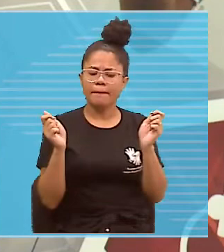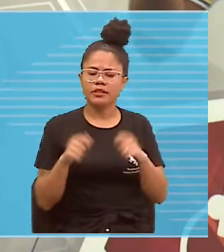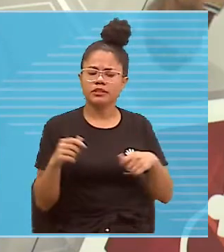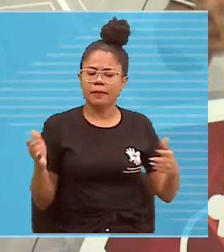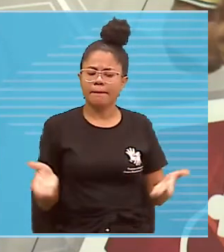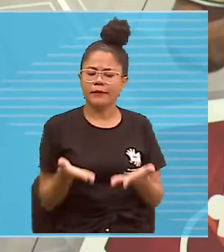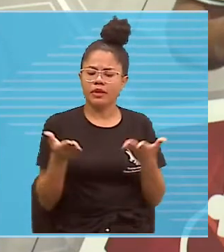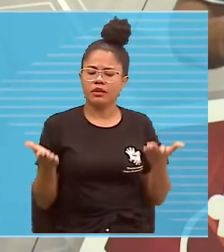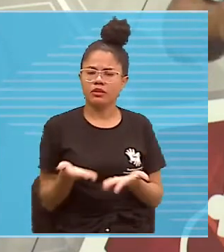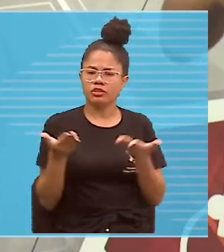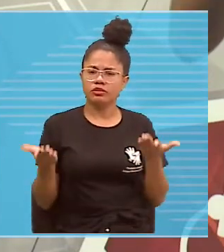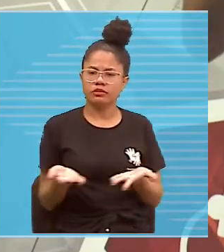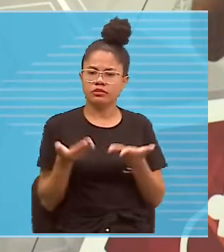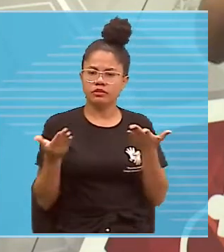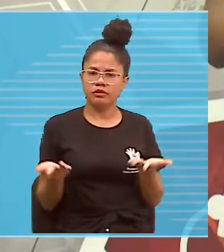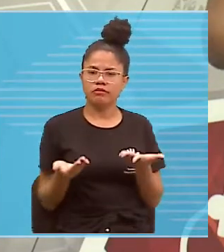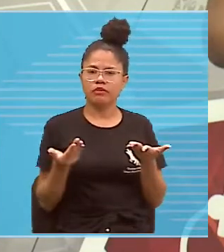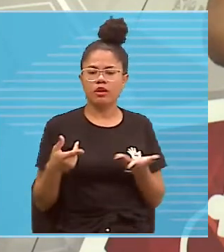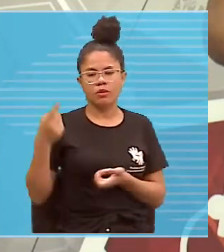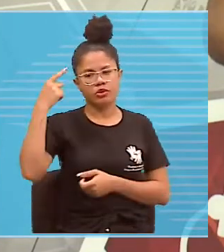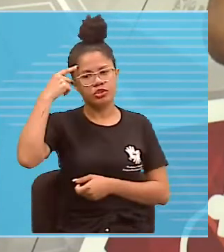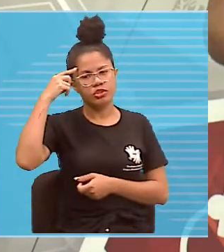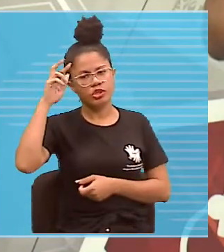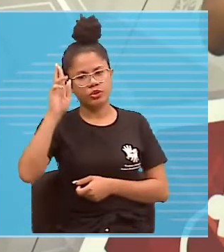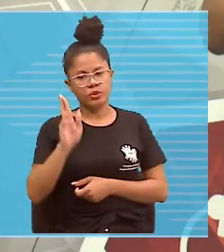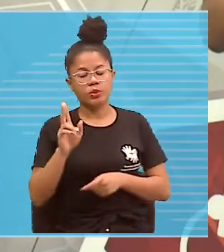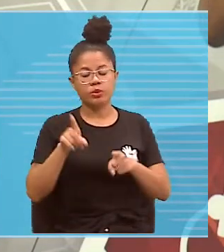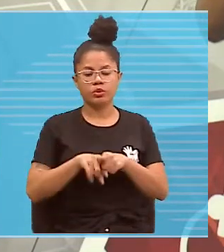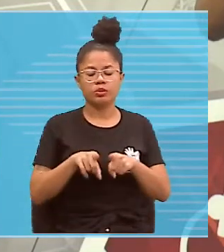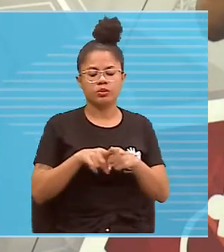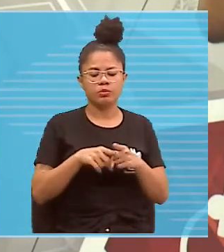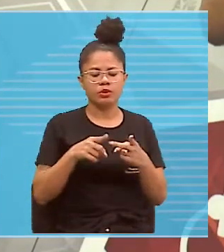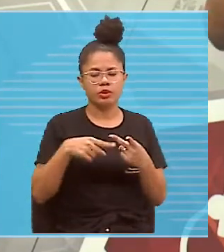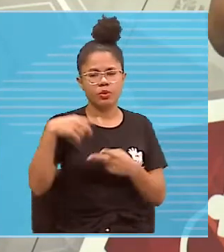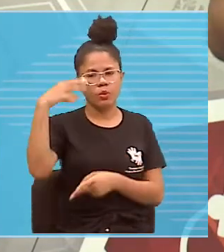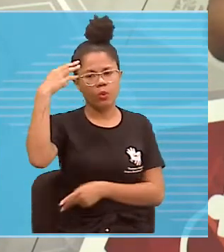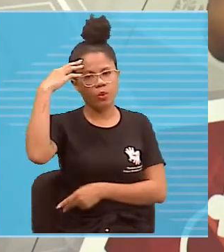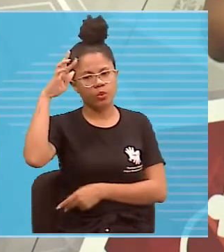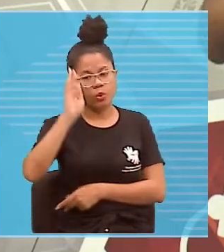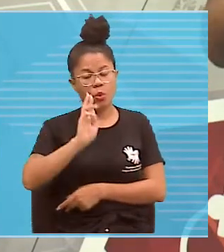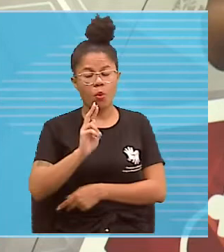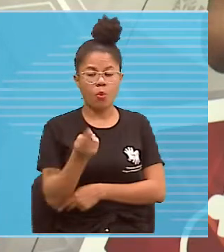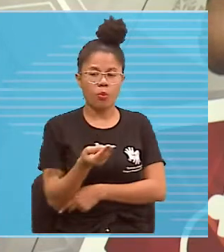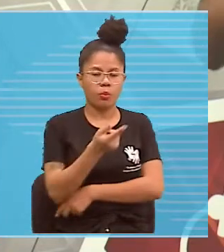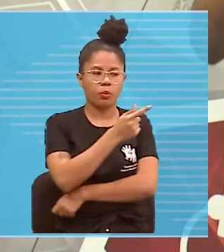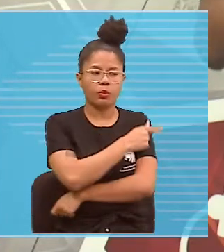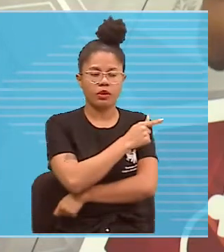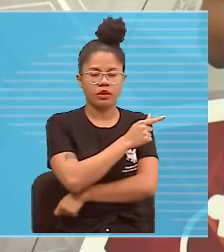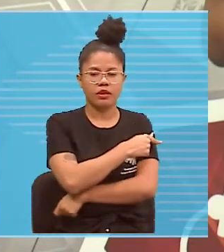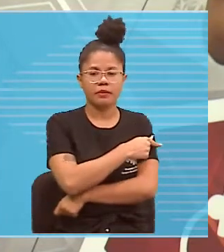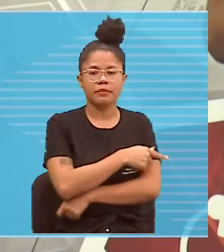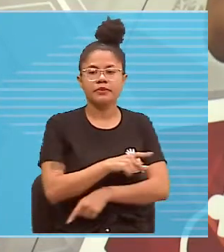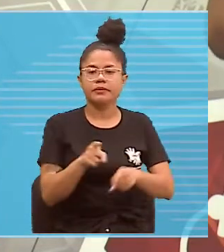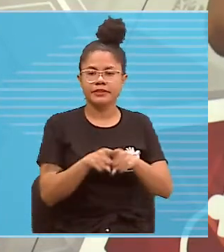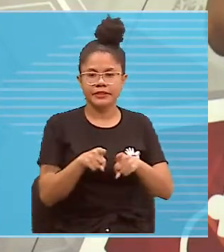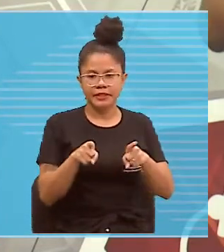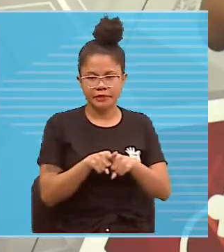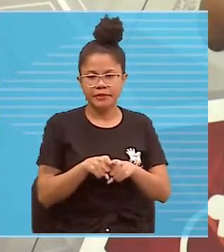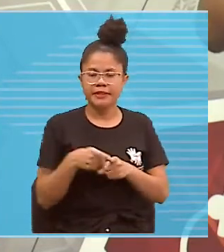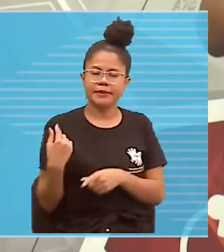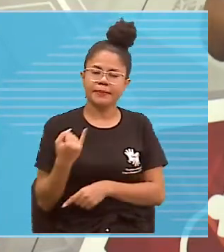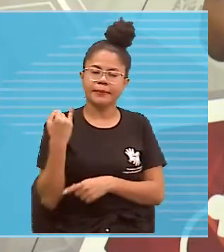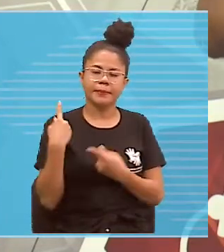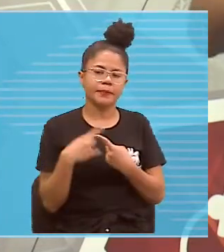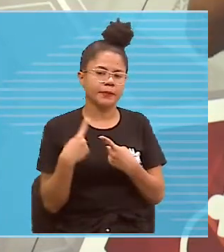passado para a direção e para a coordenação da sua escola ou para o grêmio da sua escola, que também é muito importante o grêmio. Por